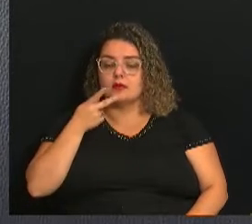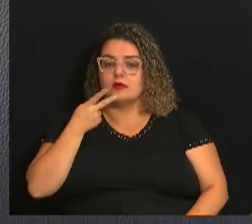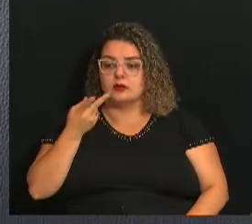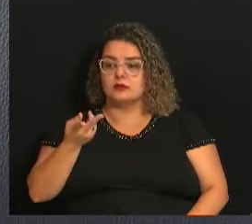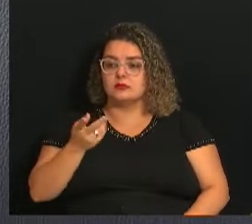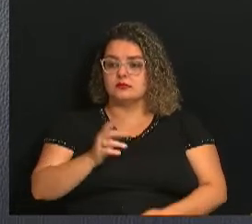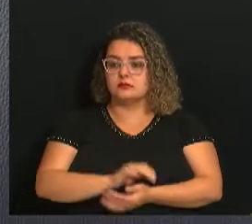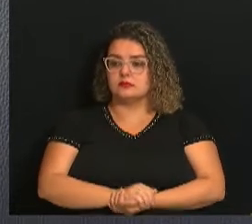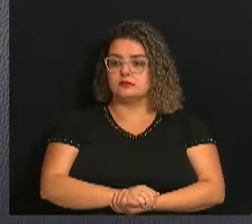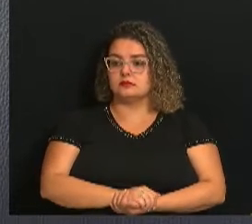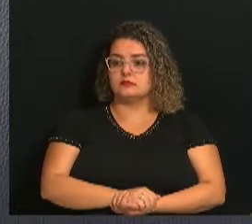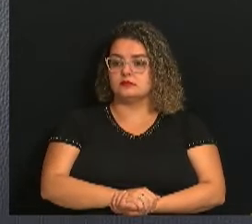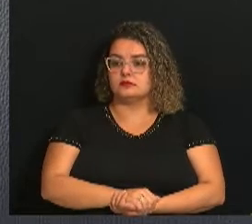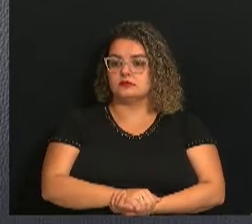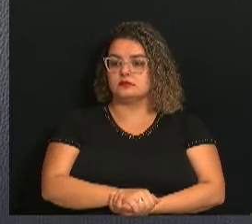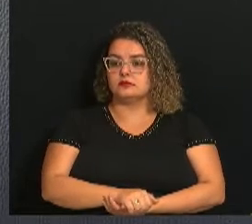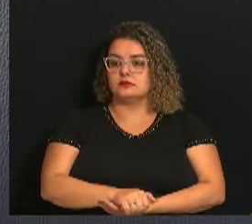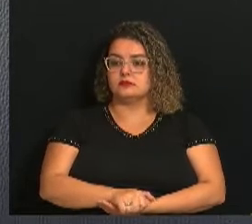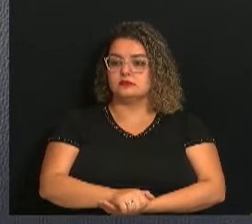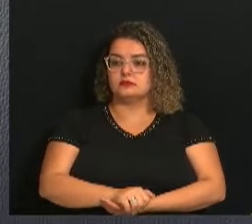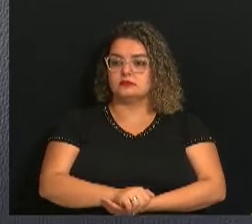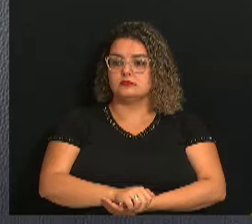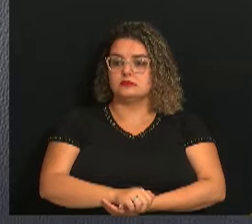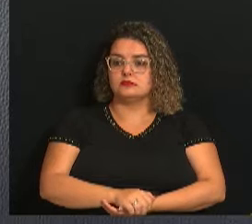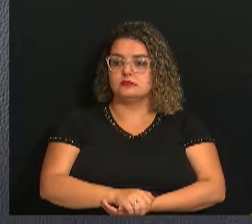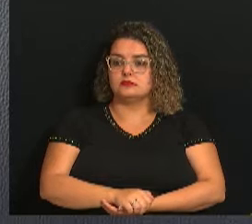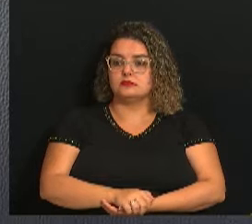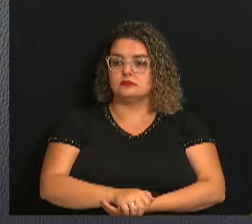comentário? Não sei se tem mais alguém do mandato.